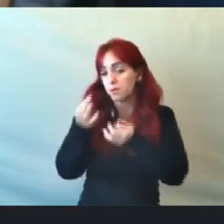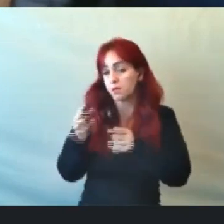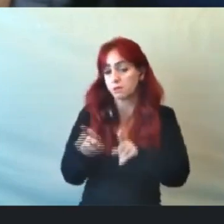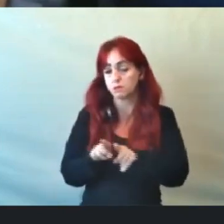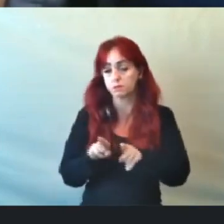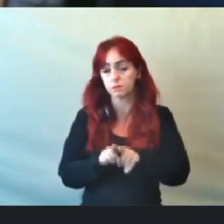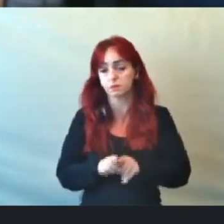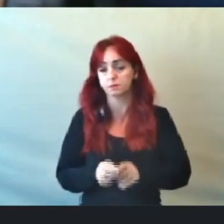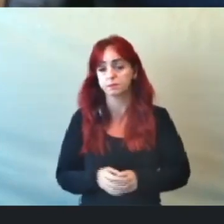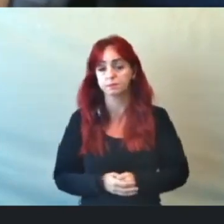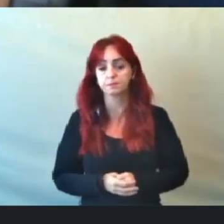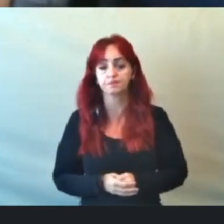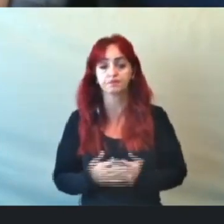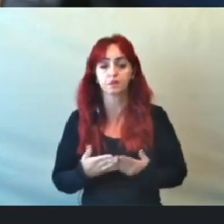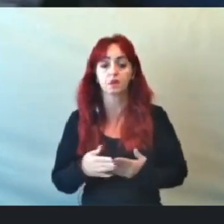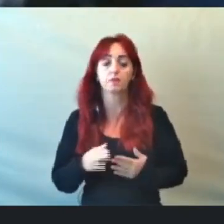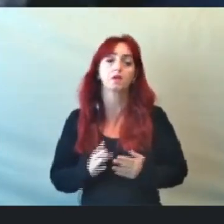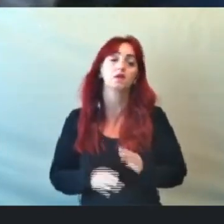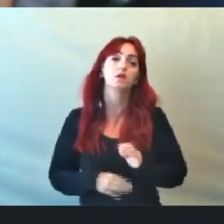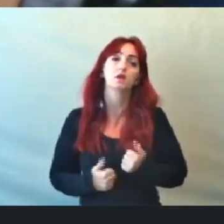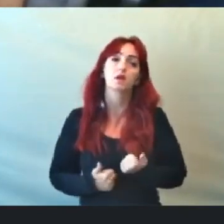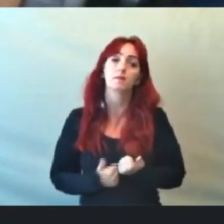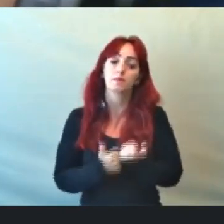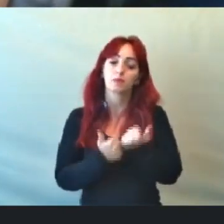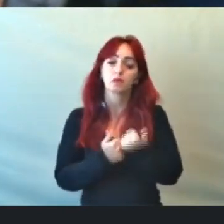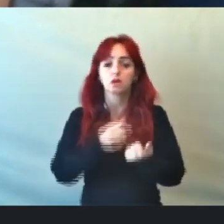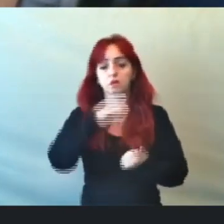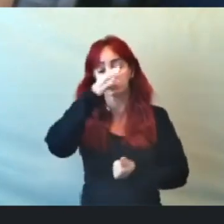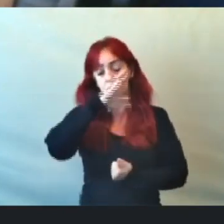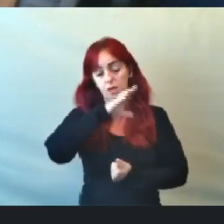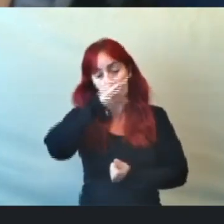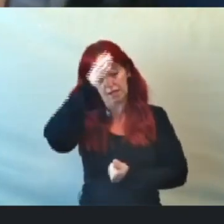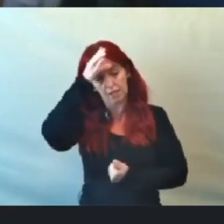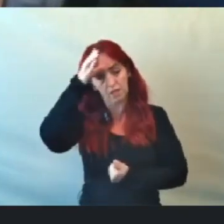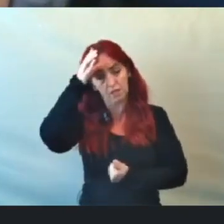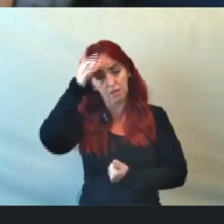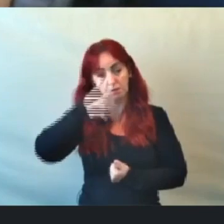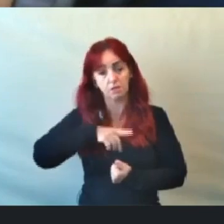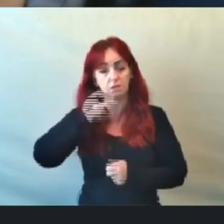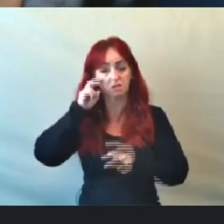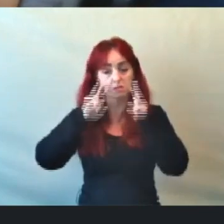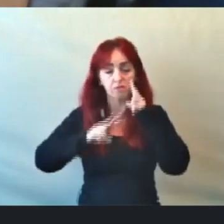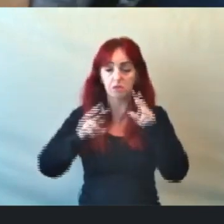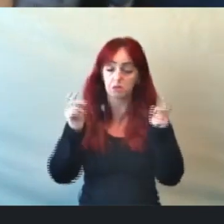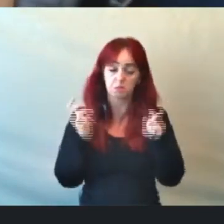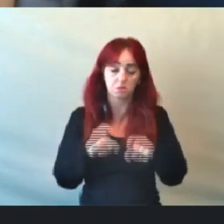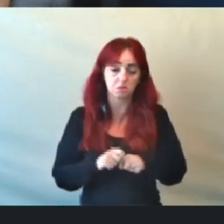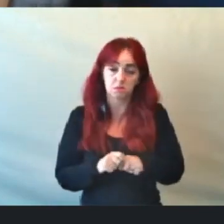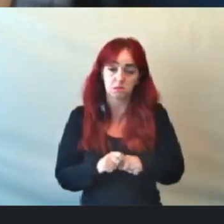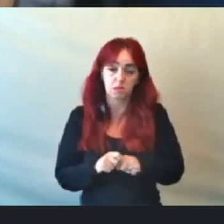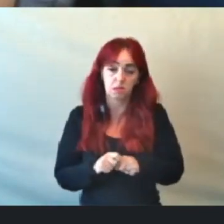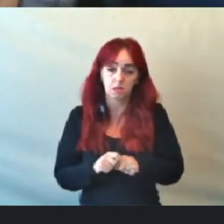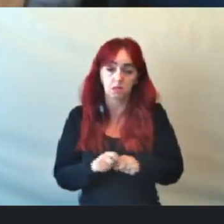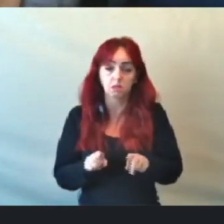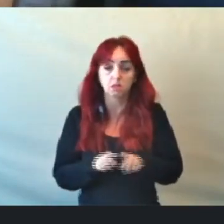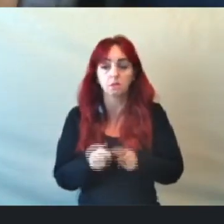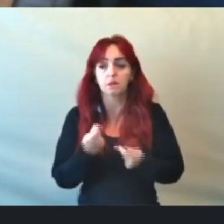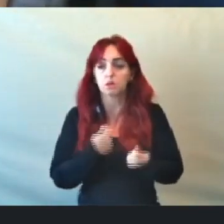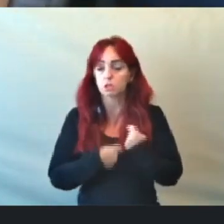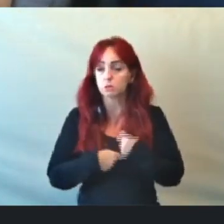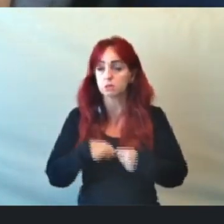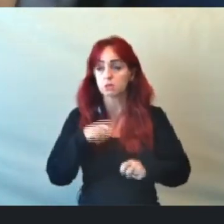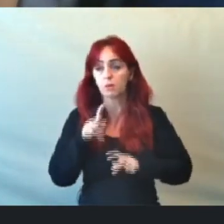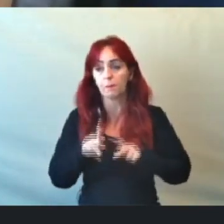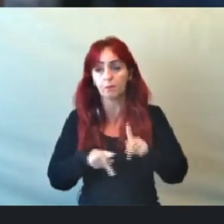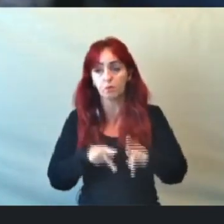com a Câmara, se a Câmara vir possibilidade nessa linha, com a administração pública. E, bom, é claro que é